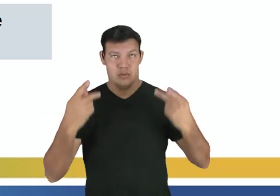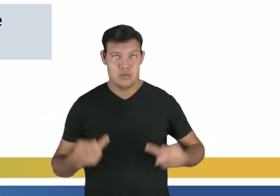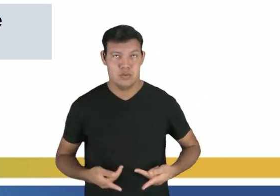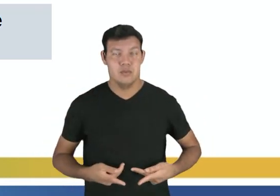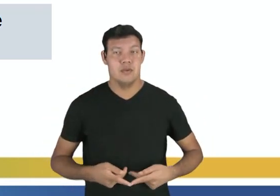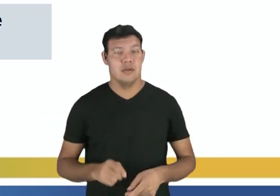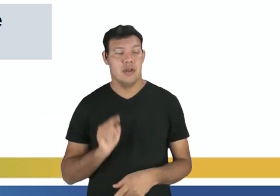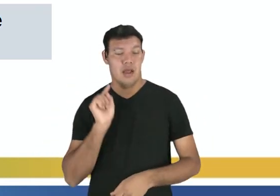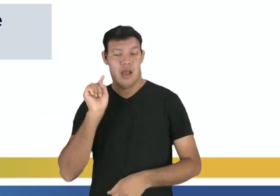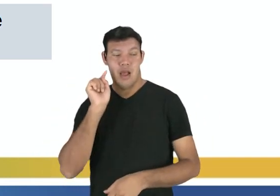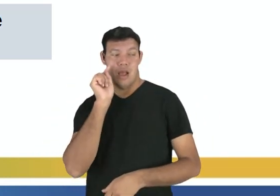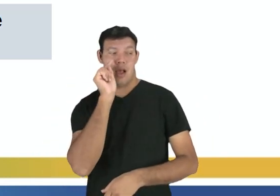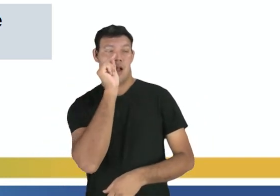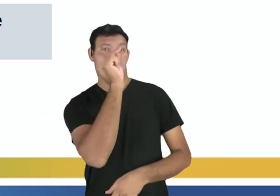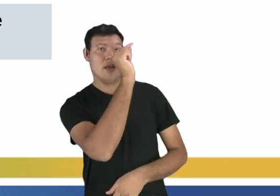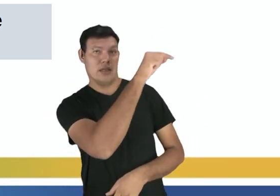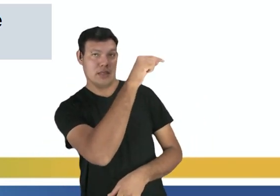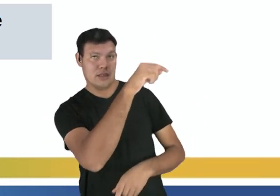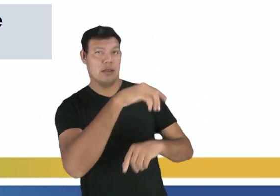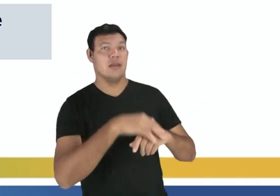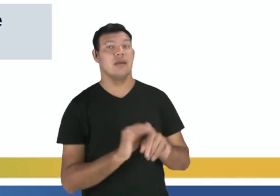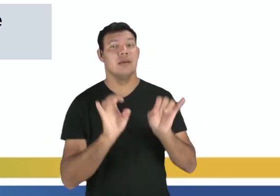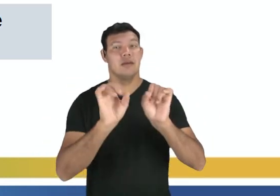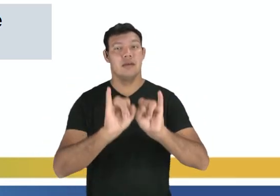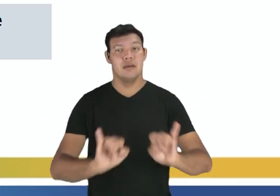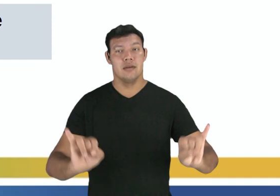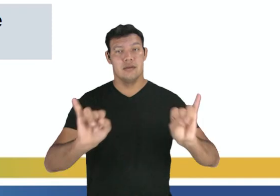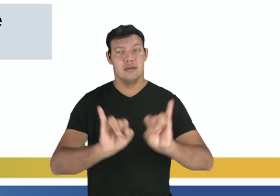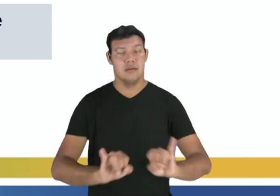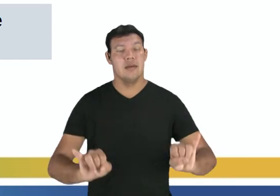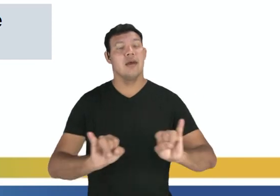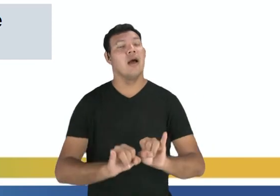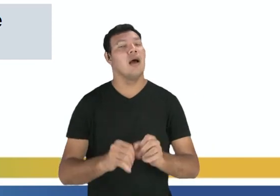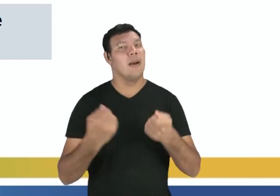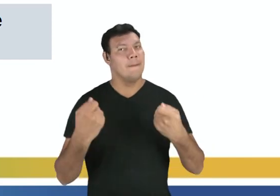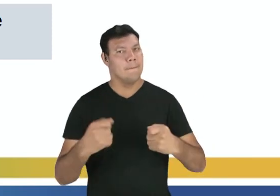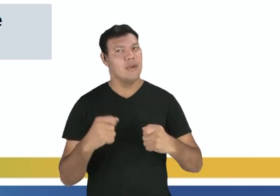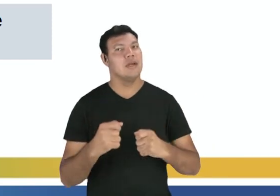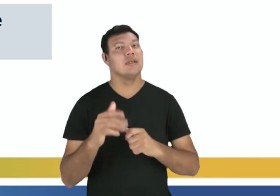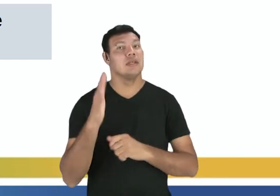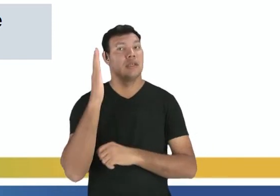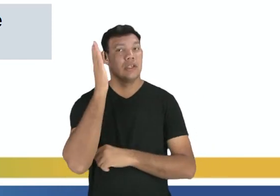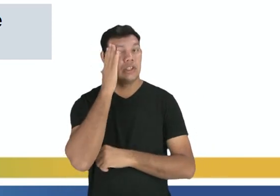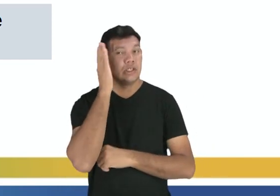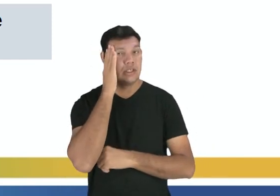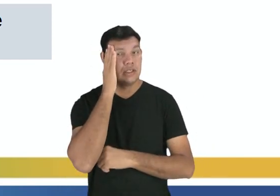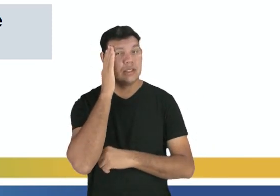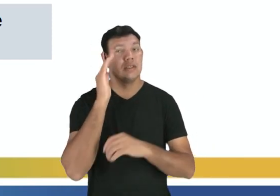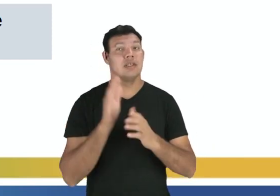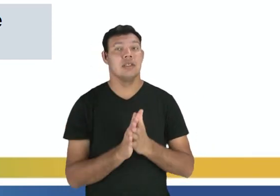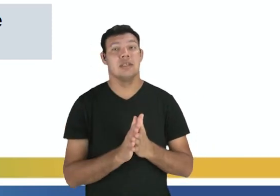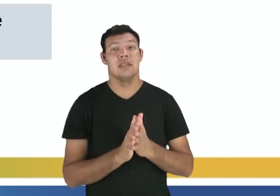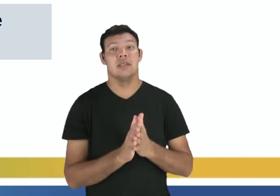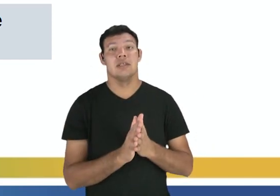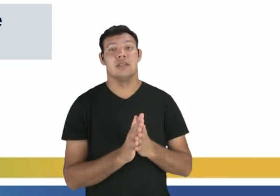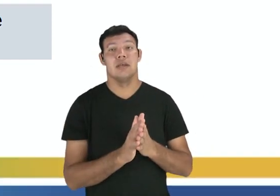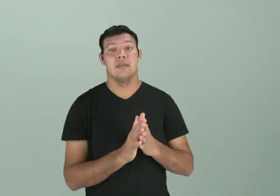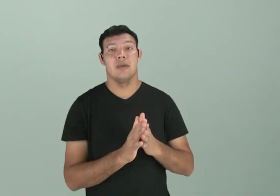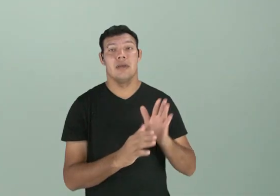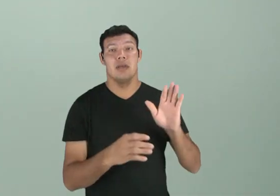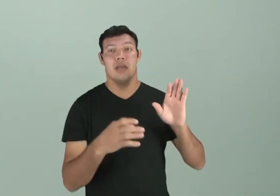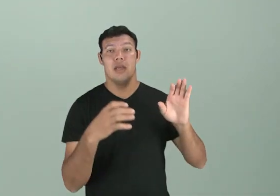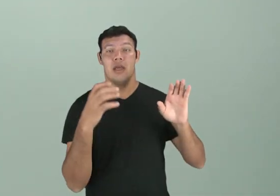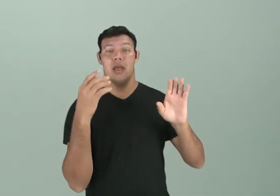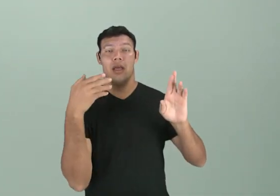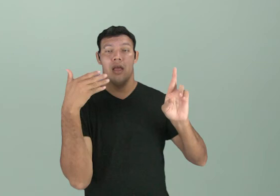você precisa saber da regra para poder interpretar, para poder entender que o esta é a última que foi citada.